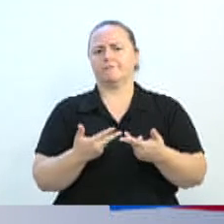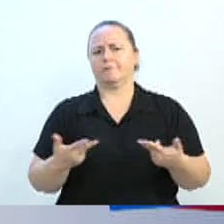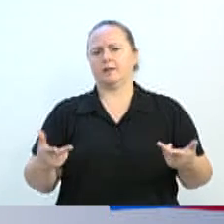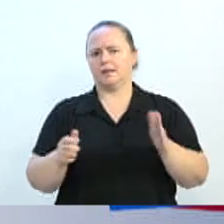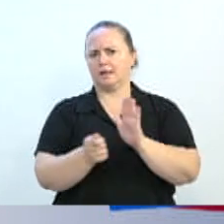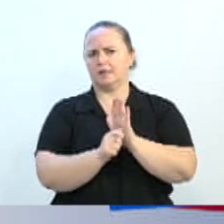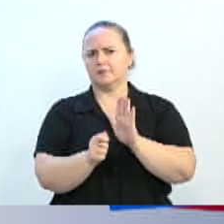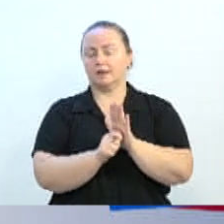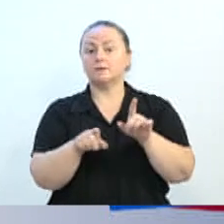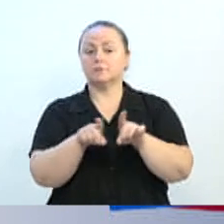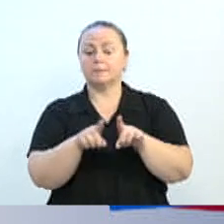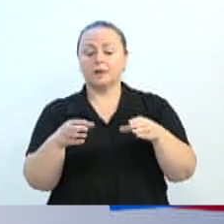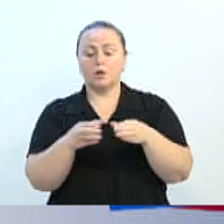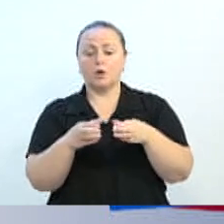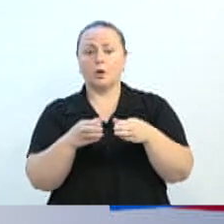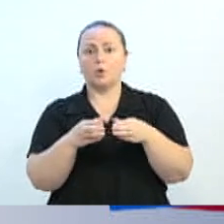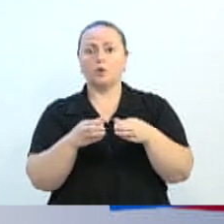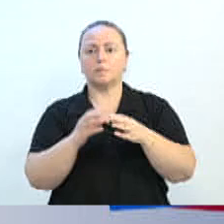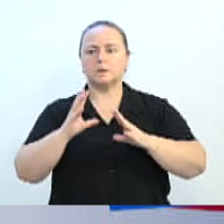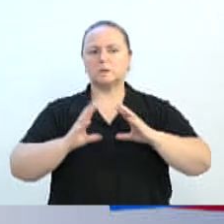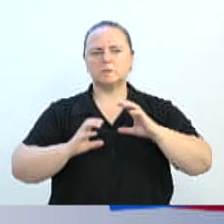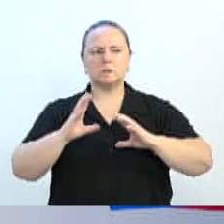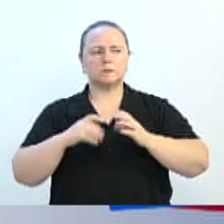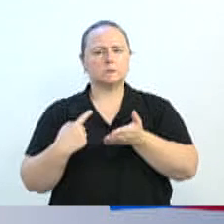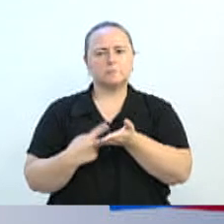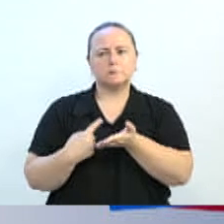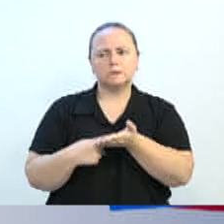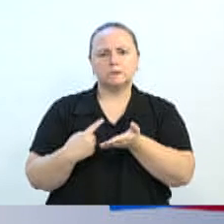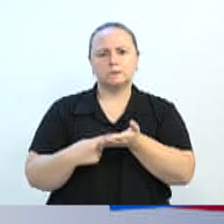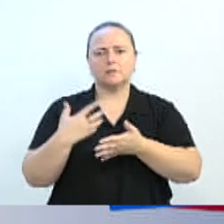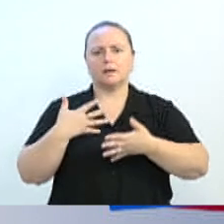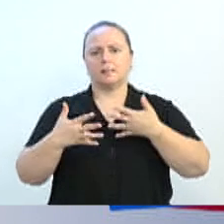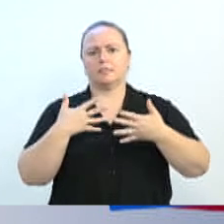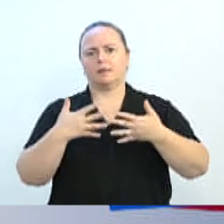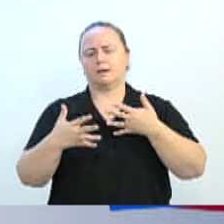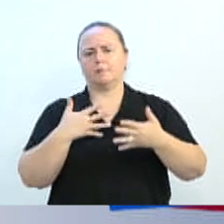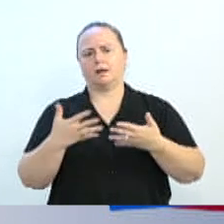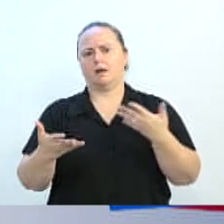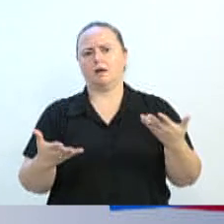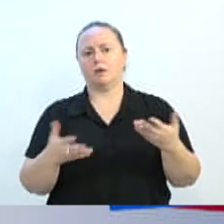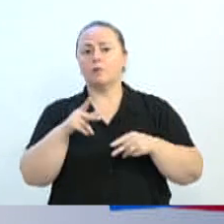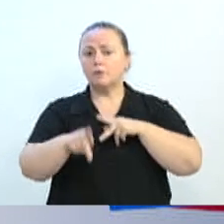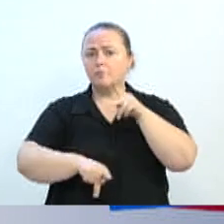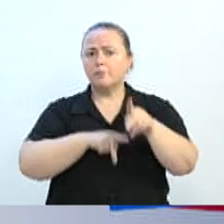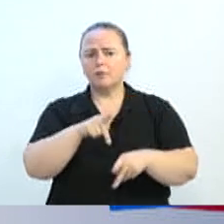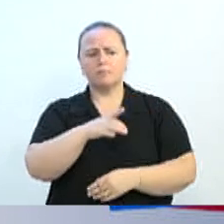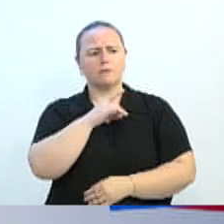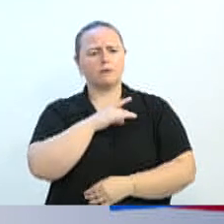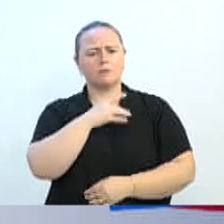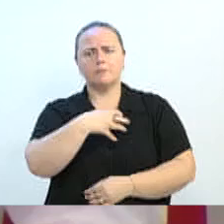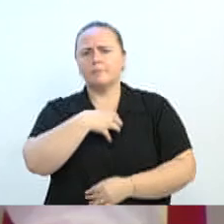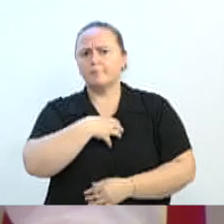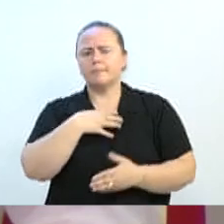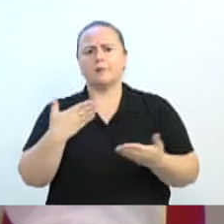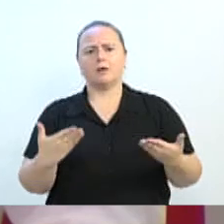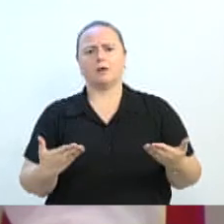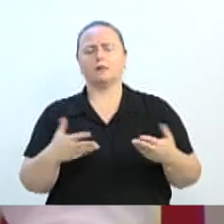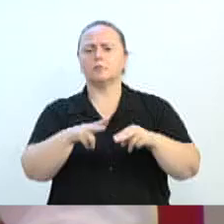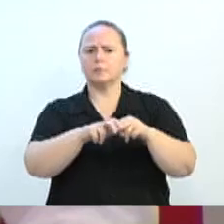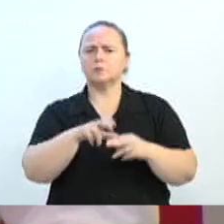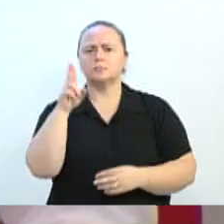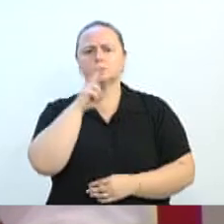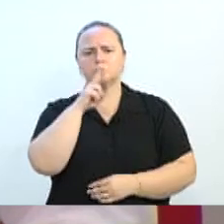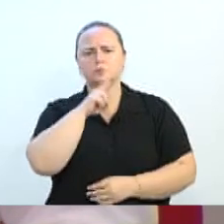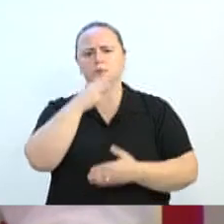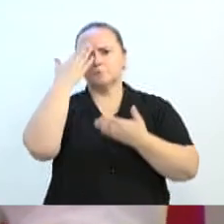e essas grandes que ficam marcando briga no terminal colocando terror para a comunidade se puder urgente encaminhar eu